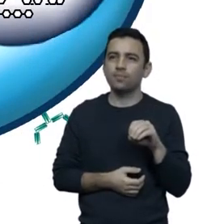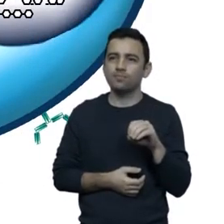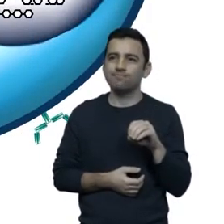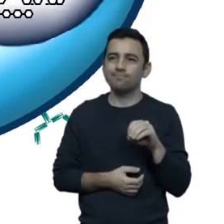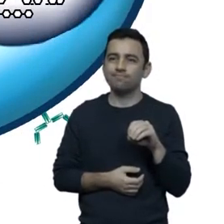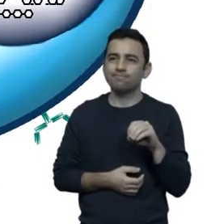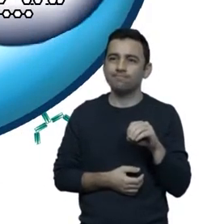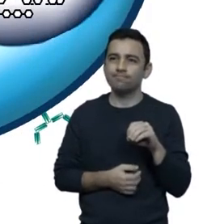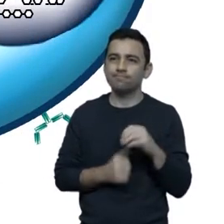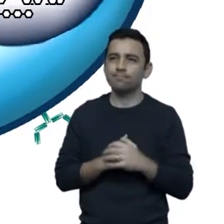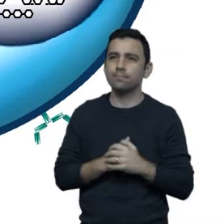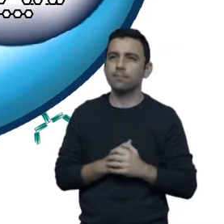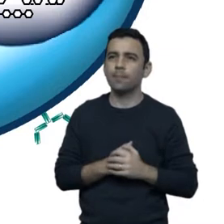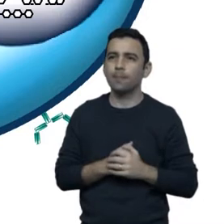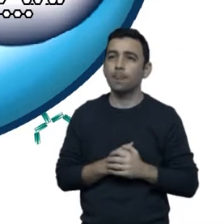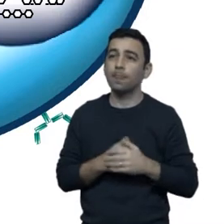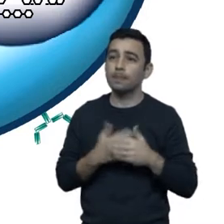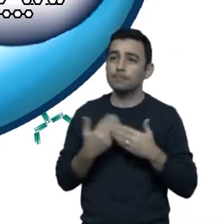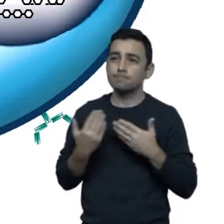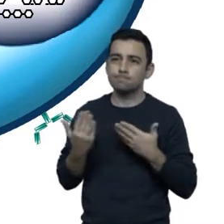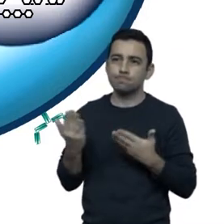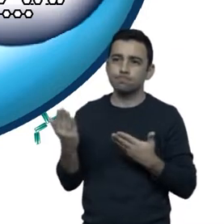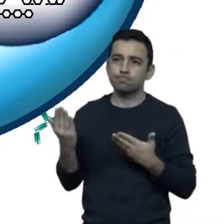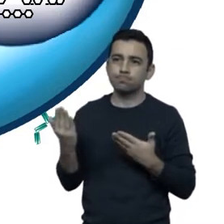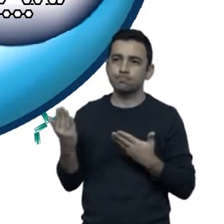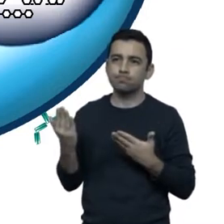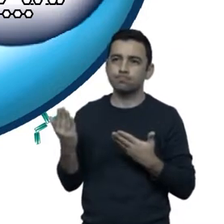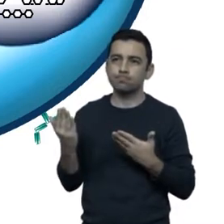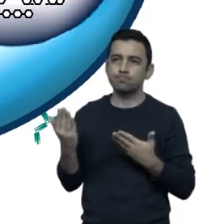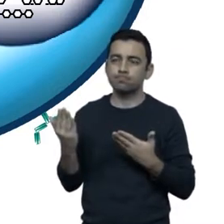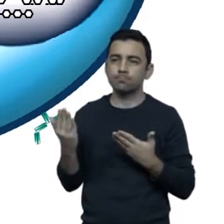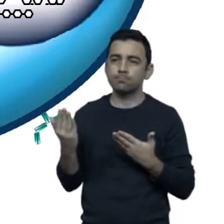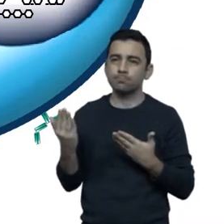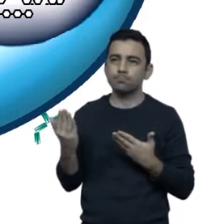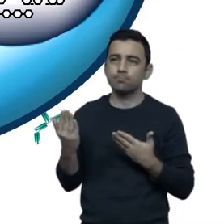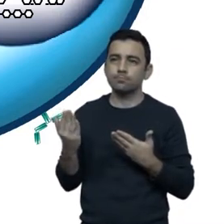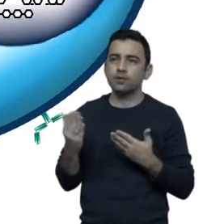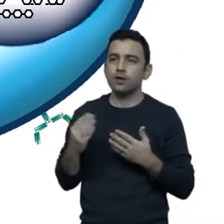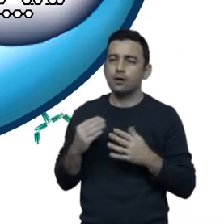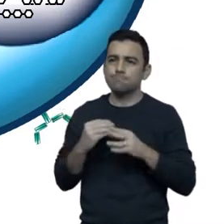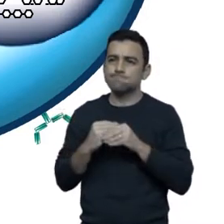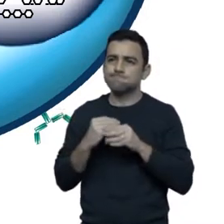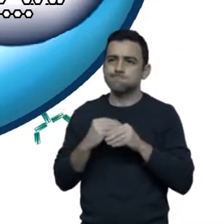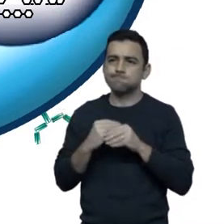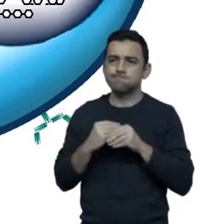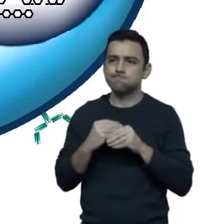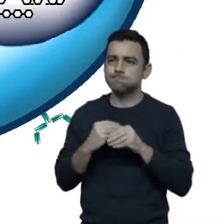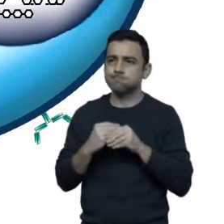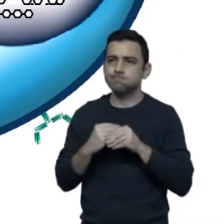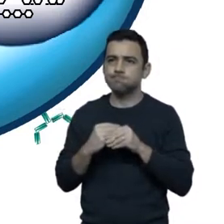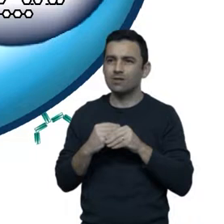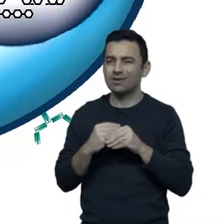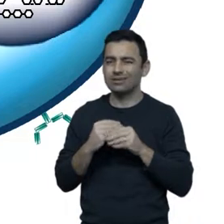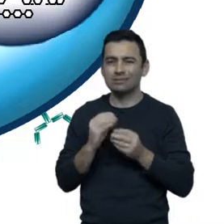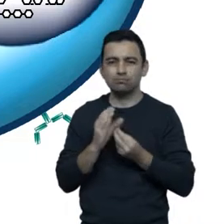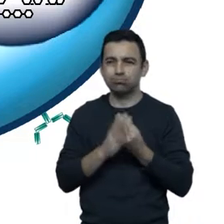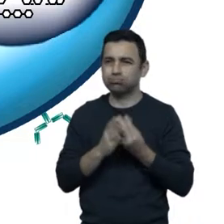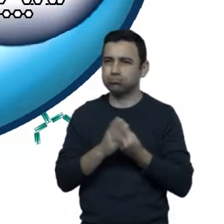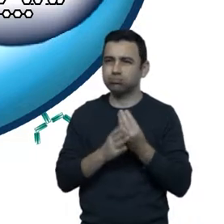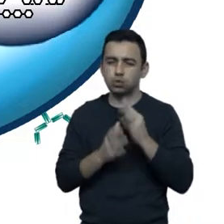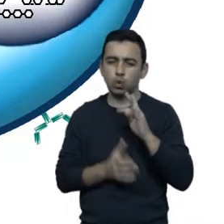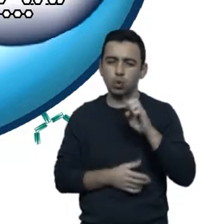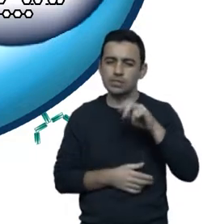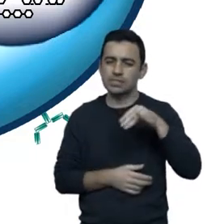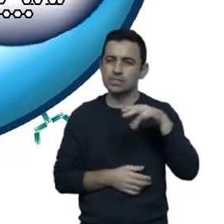que essa acumulação faz com que haja uma intensa produção de toxinas que vão se acumulando a